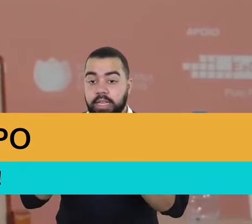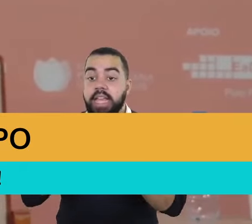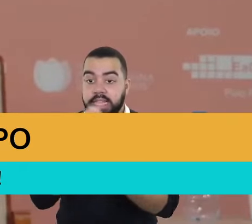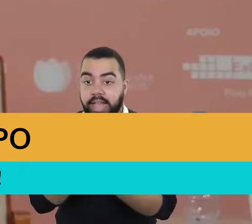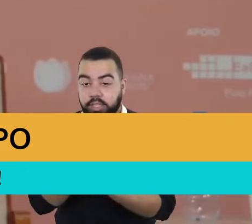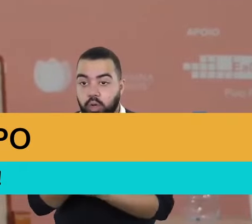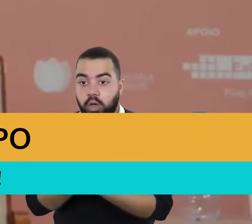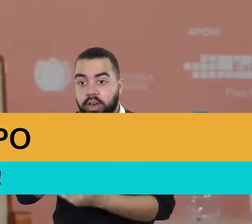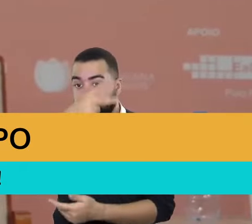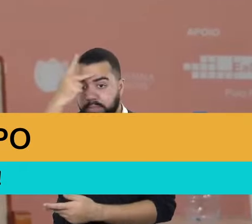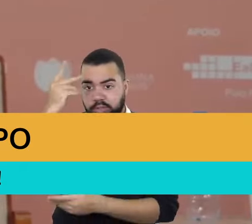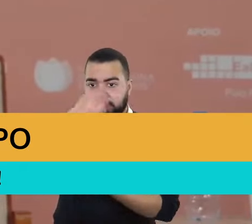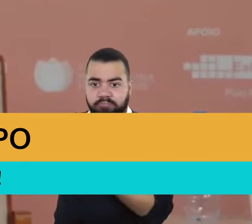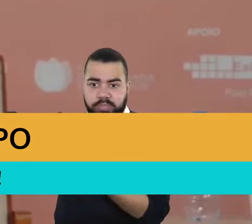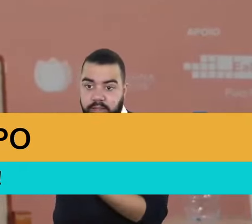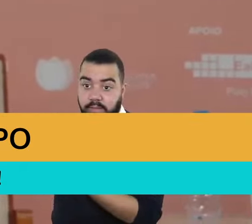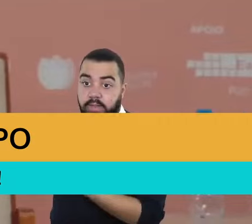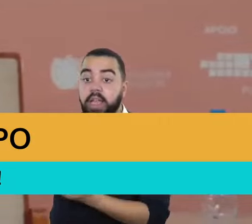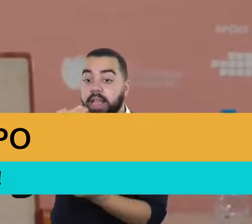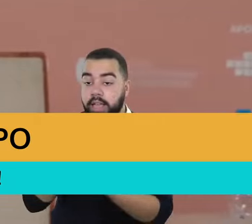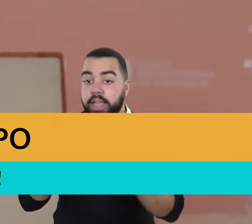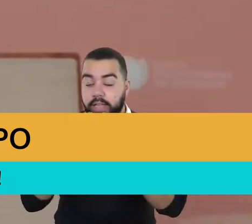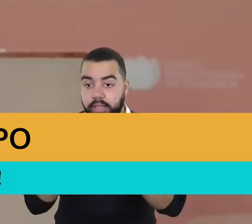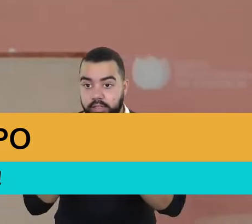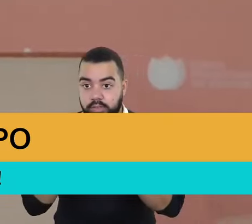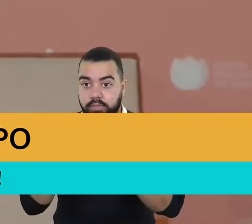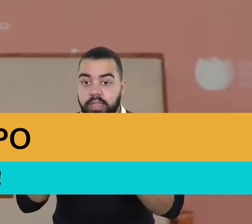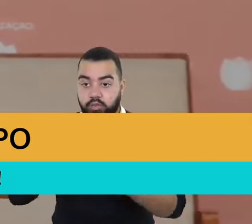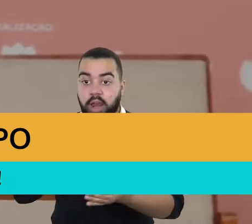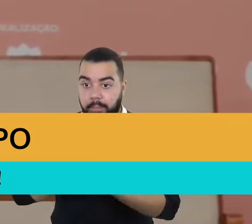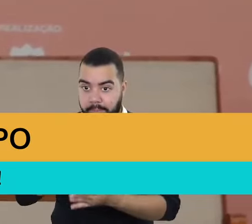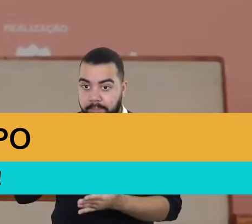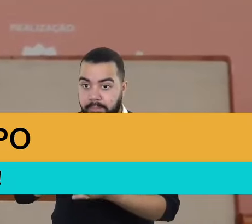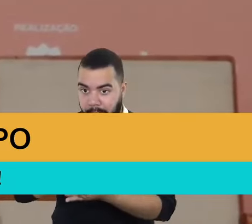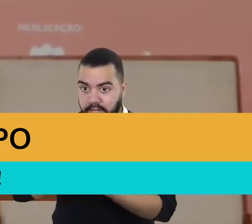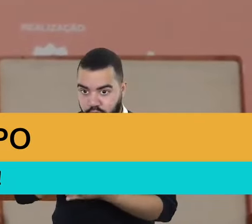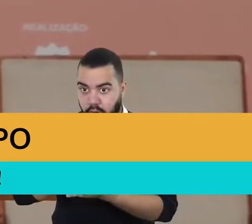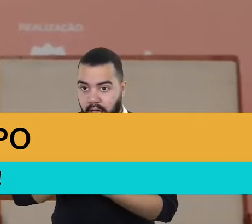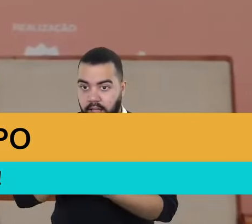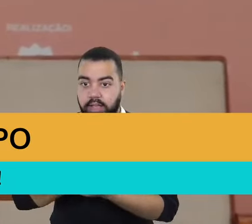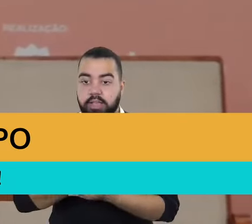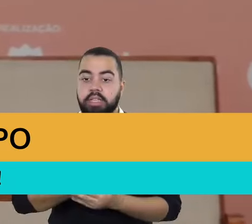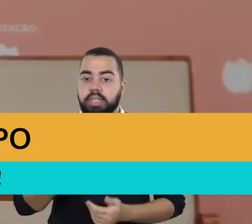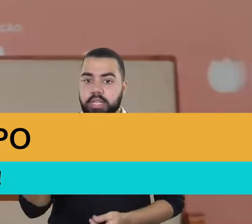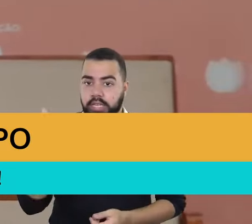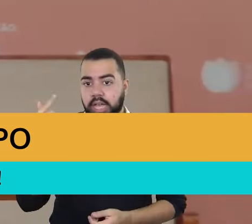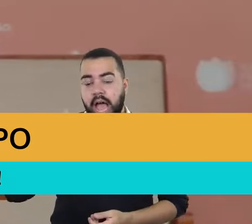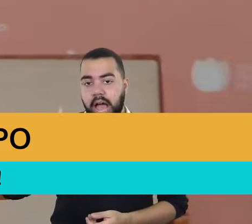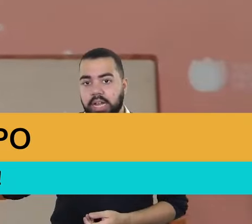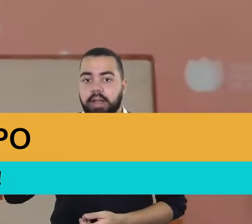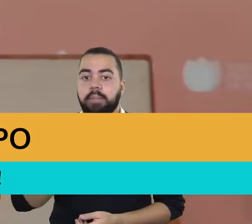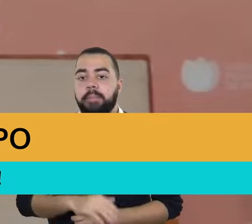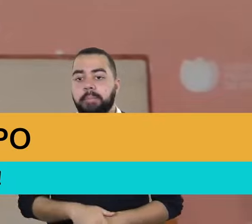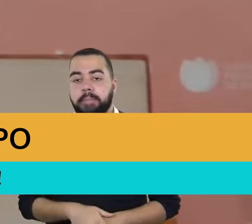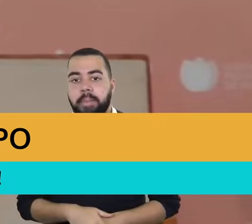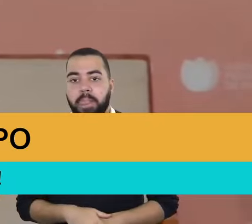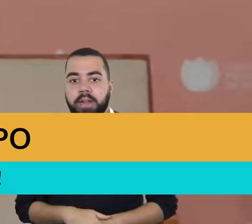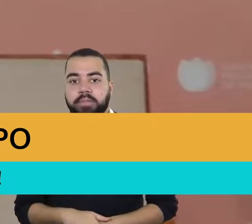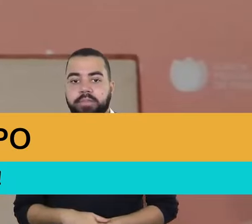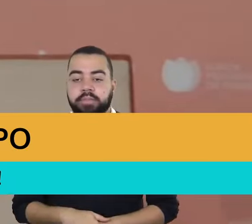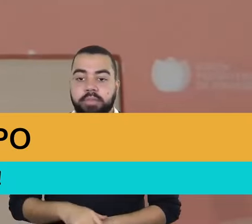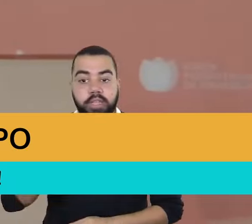escola boa, sempre estudei em escola particular. Minha mãe trabalhava bichinho, trabalhou muito para pagar a escola, porque ali na minha região era a melhorzinha que tinha.